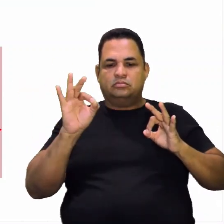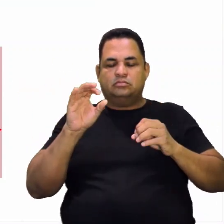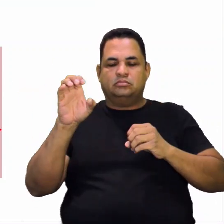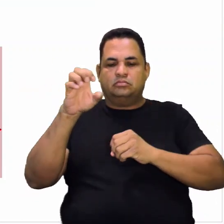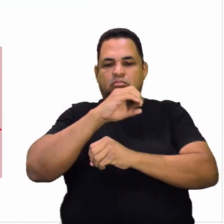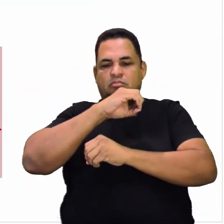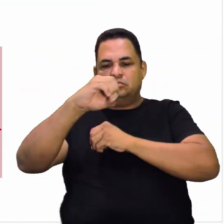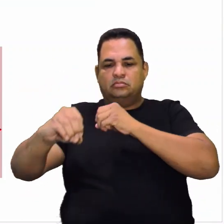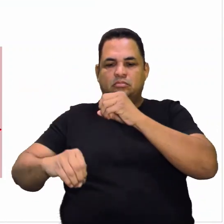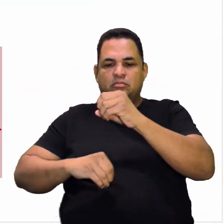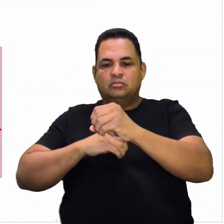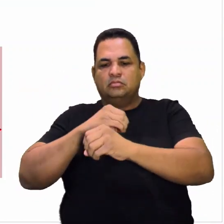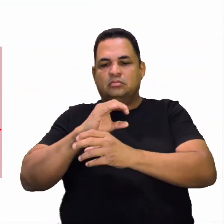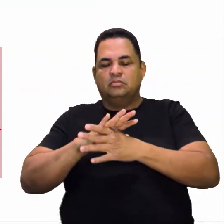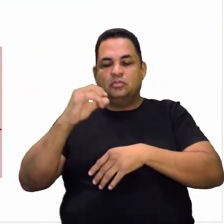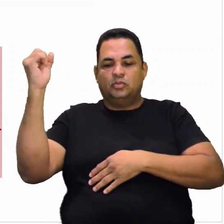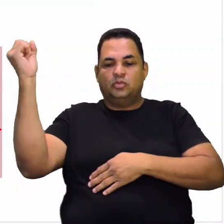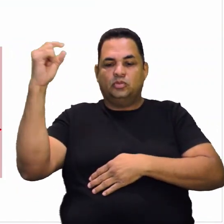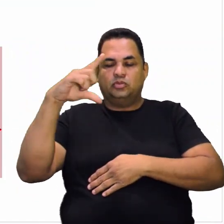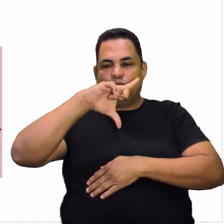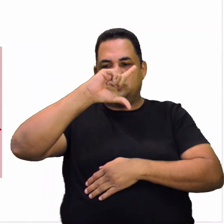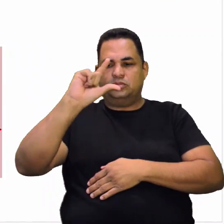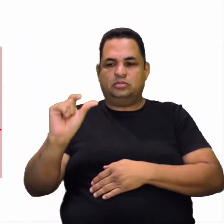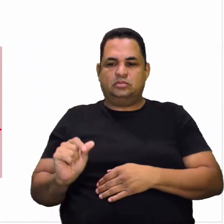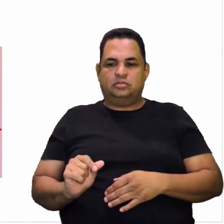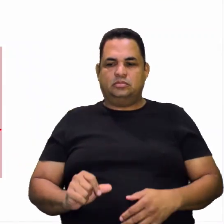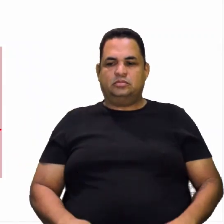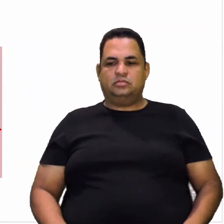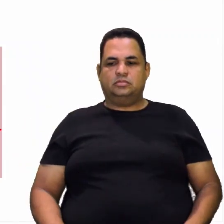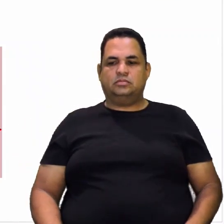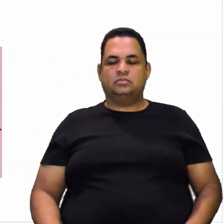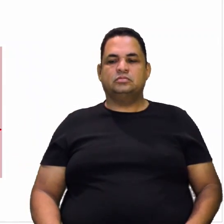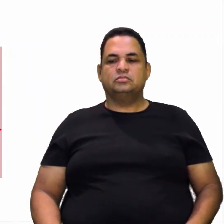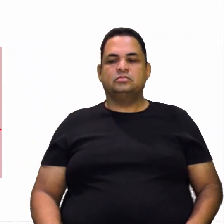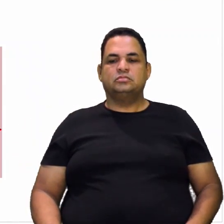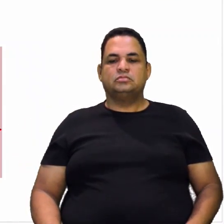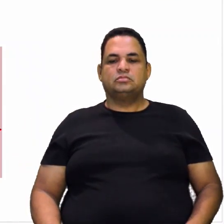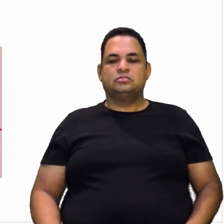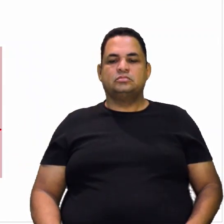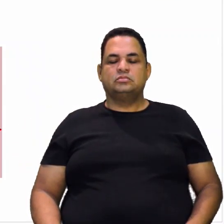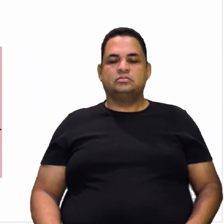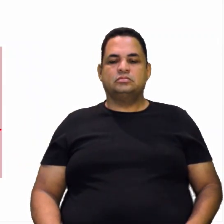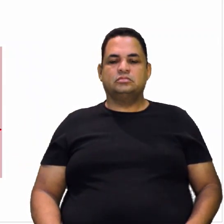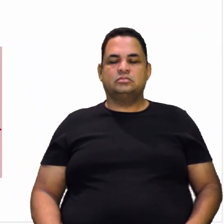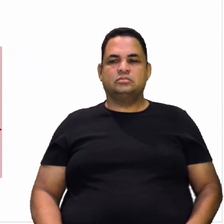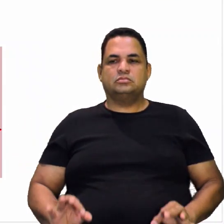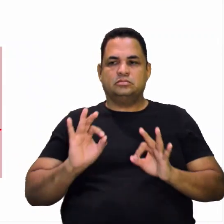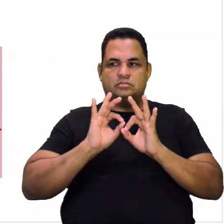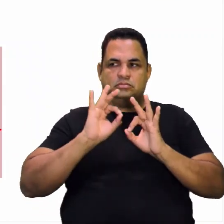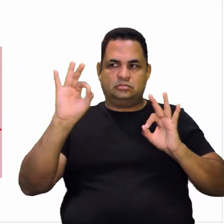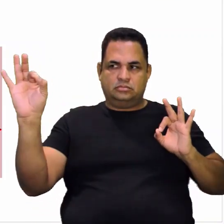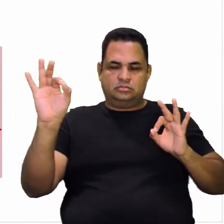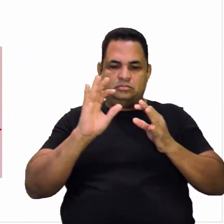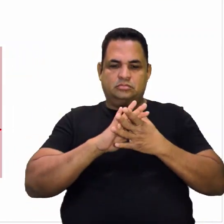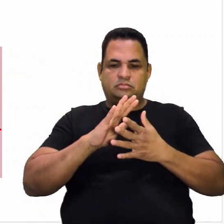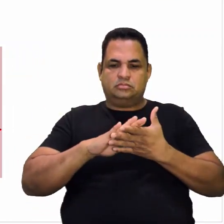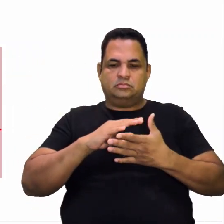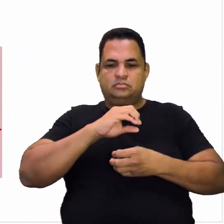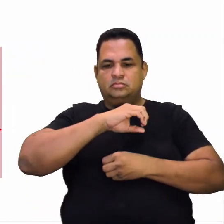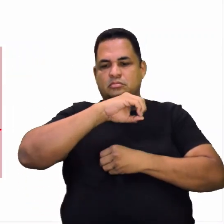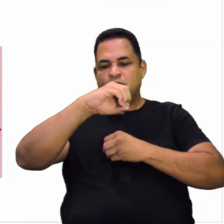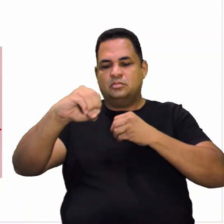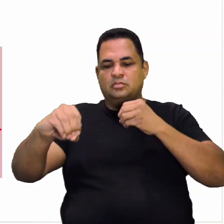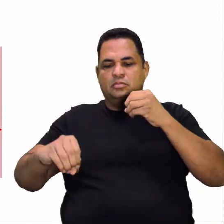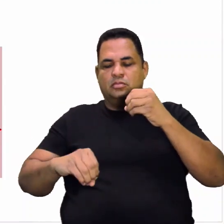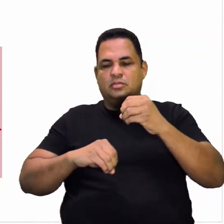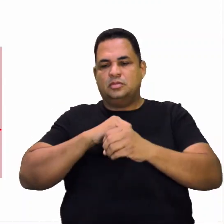o Sol e a Lua. A distância entre o Sol e a distância do planeta à